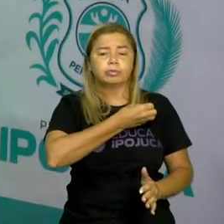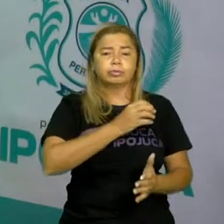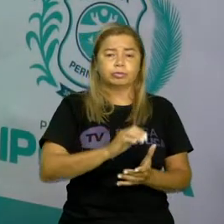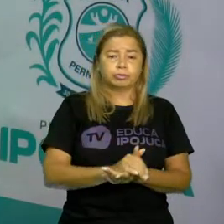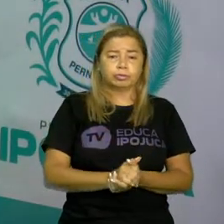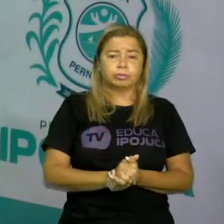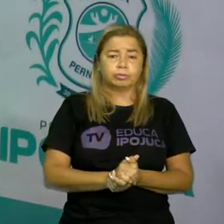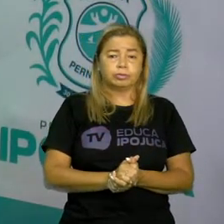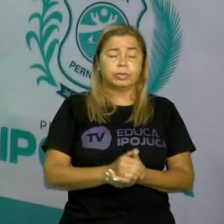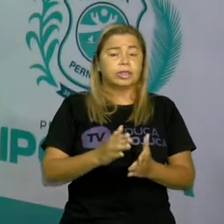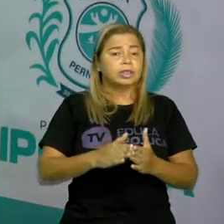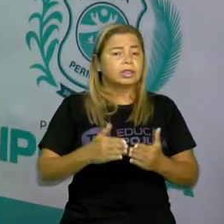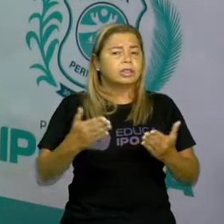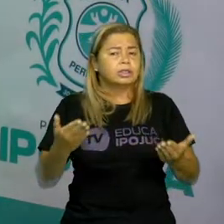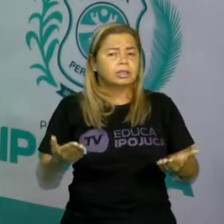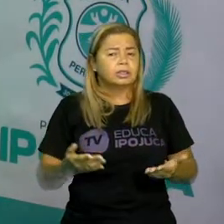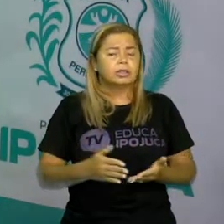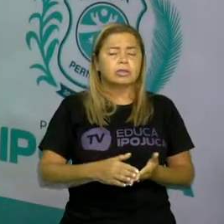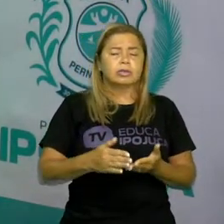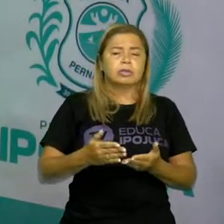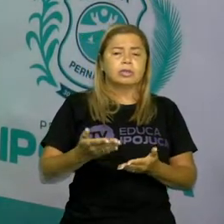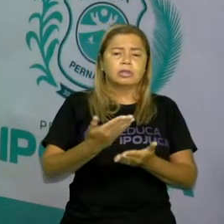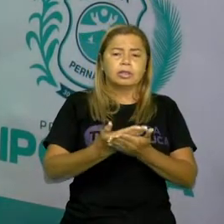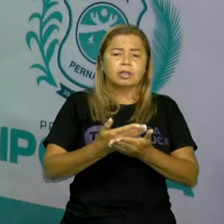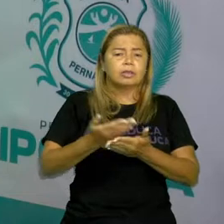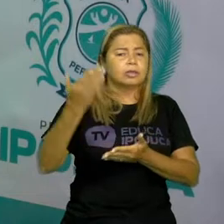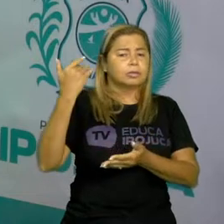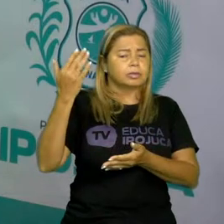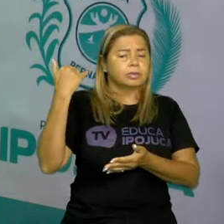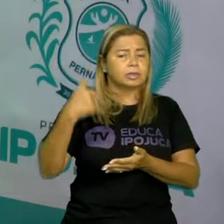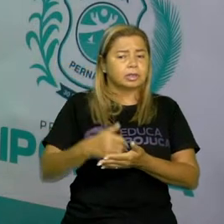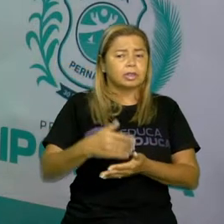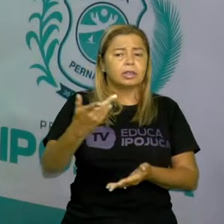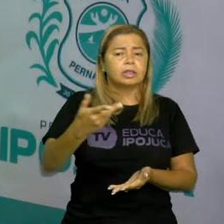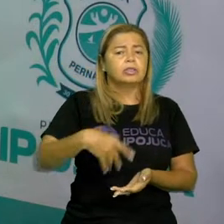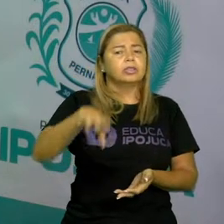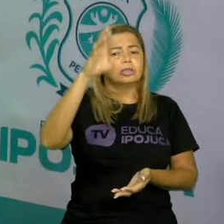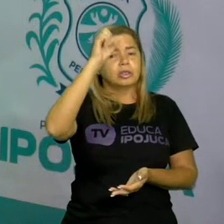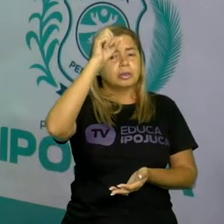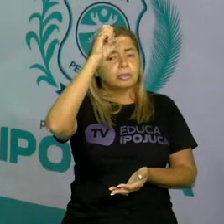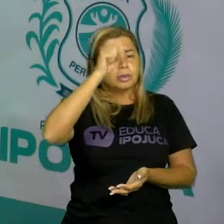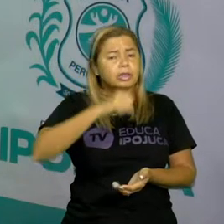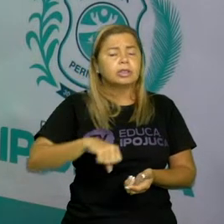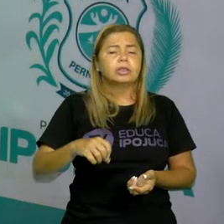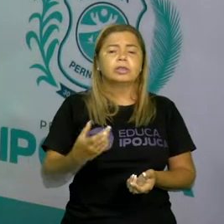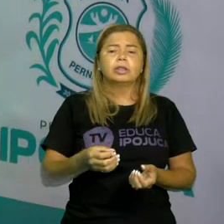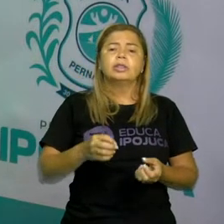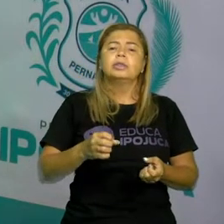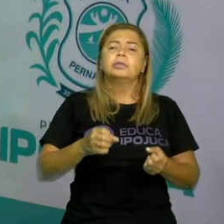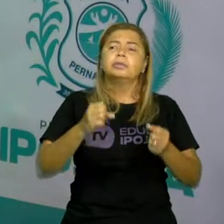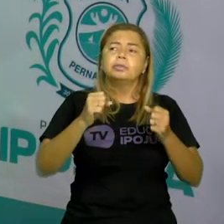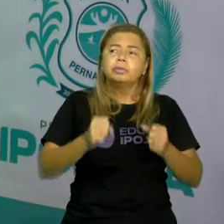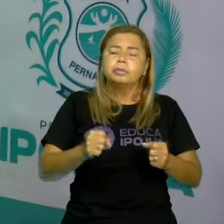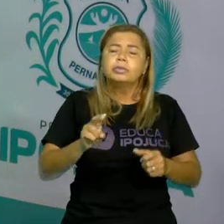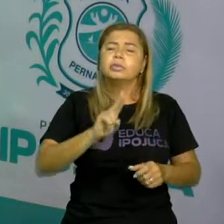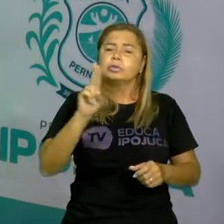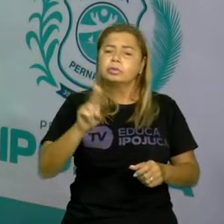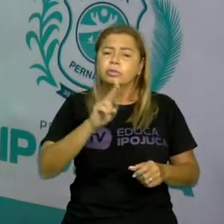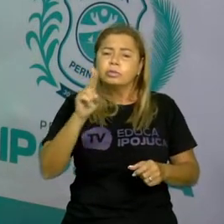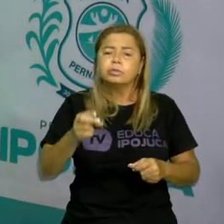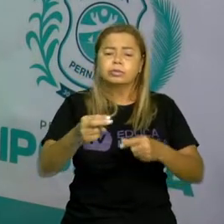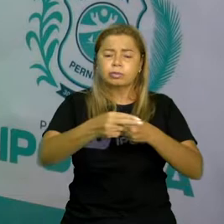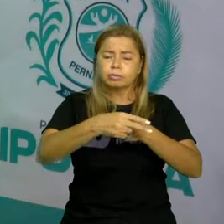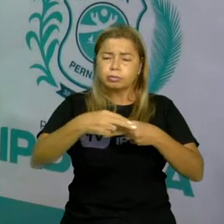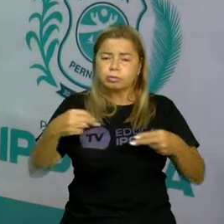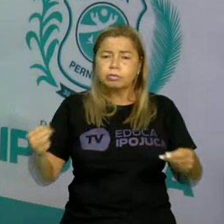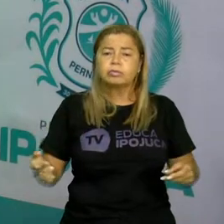como já aprendemos na última aula, nós podemos representá-los com um material dourado, certo? Já é uma outra forma.